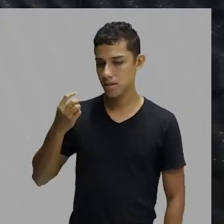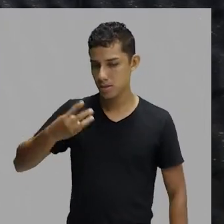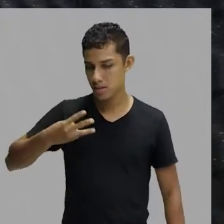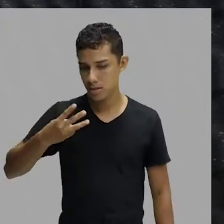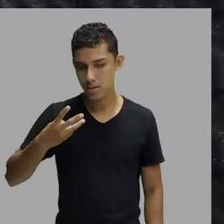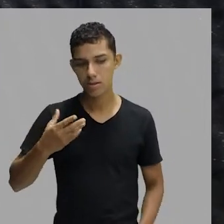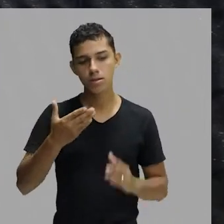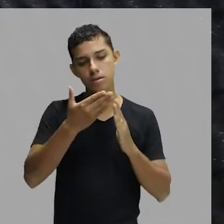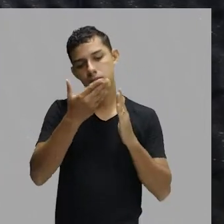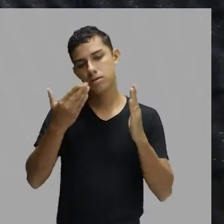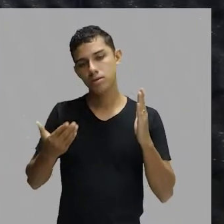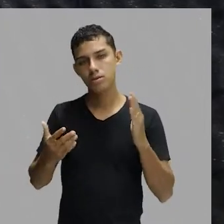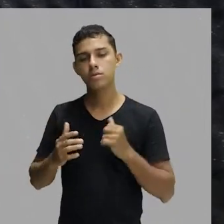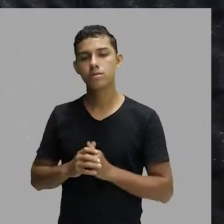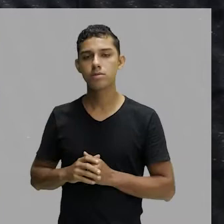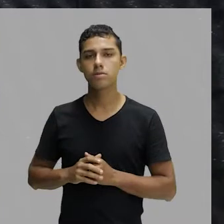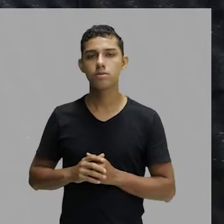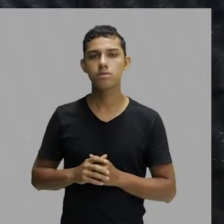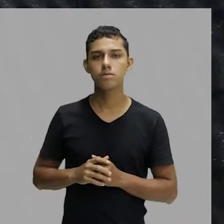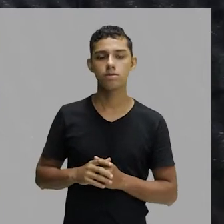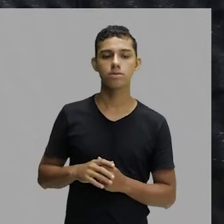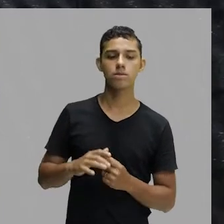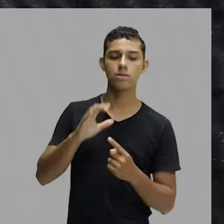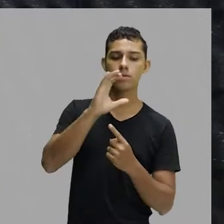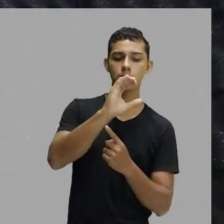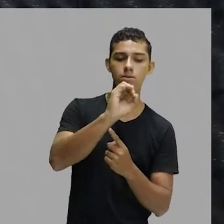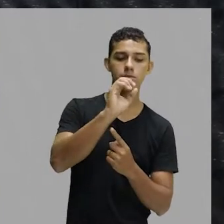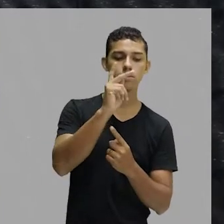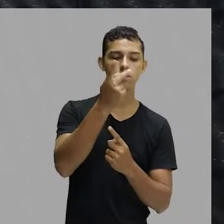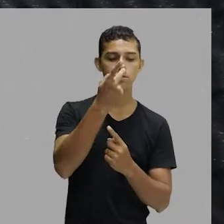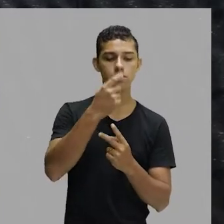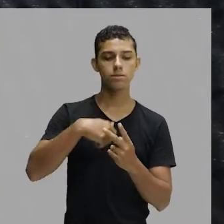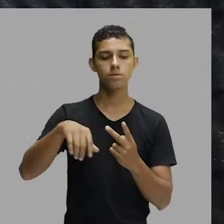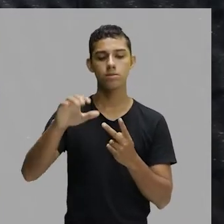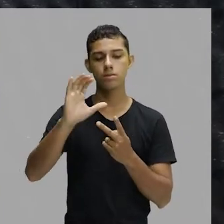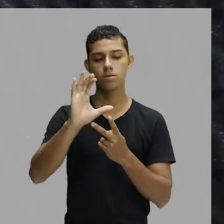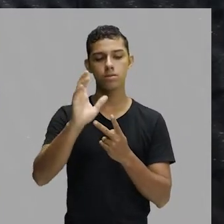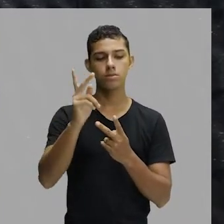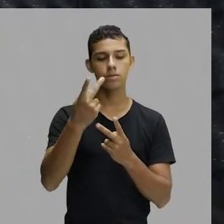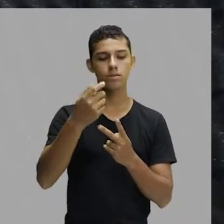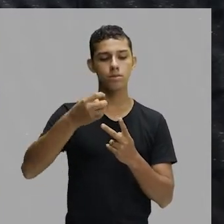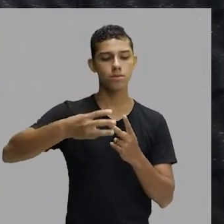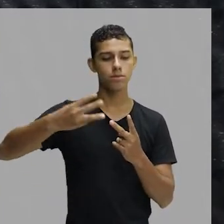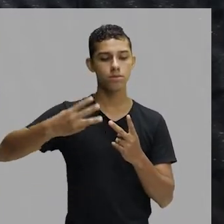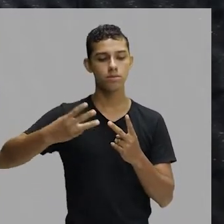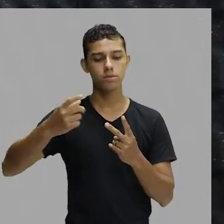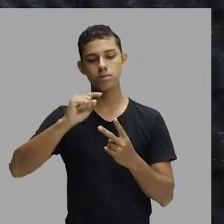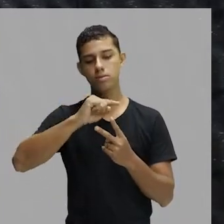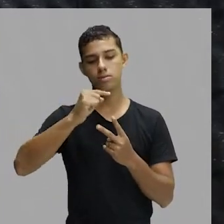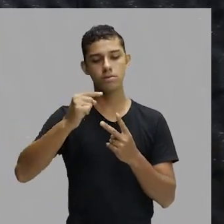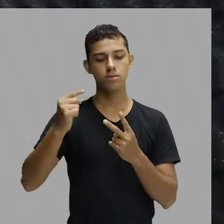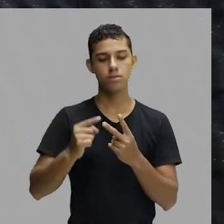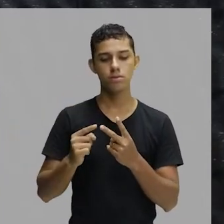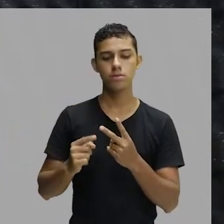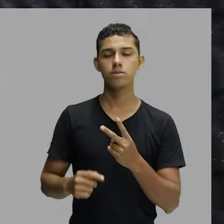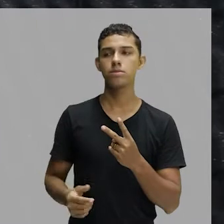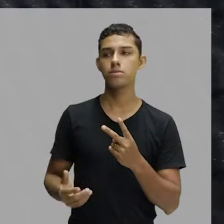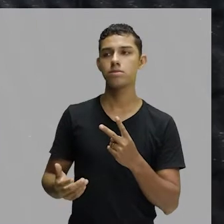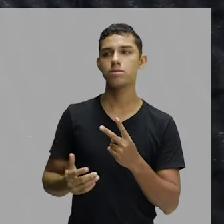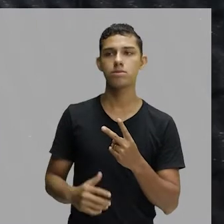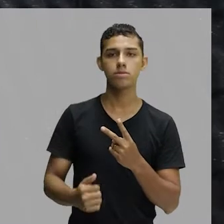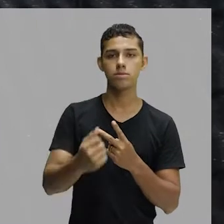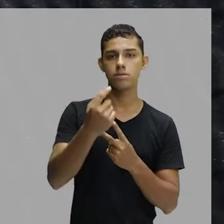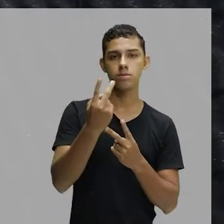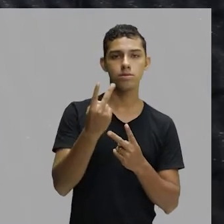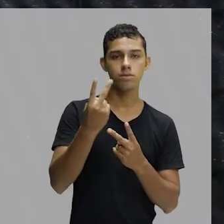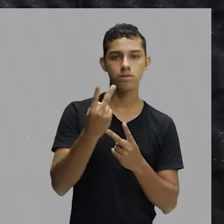coladinho do grupo OH, sentido horário. Então, o grupo CH3, o grupo metil, vai estar localizado no